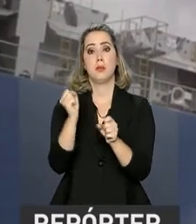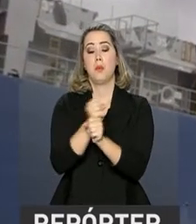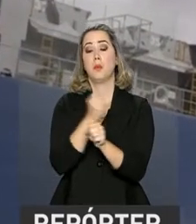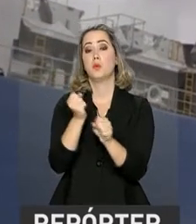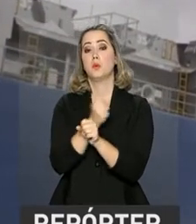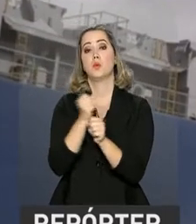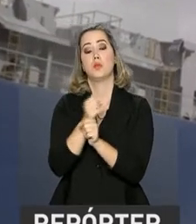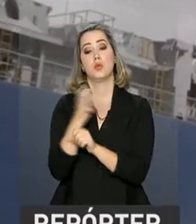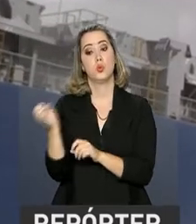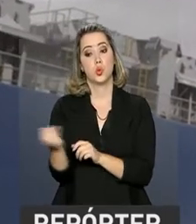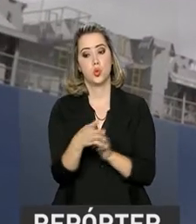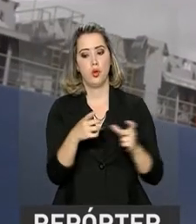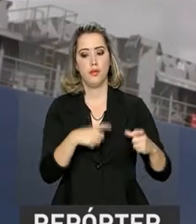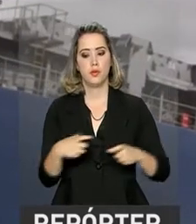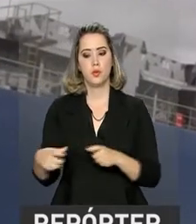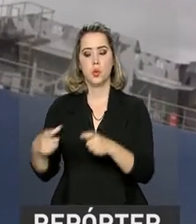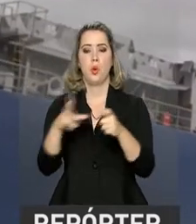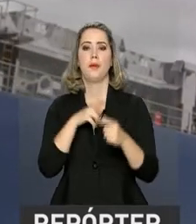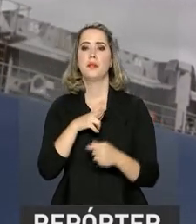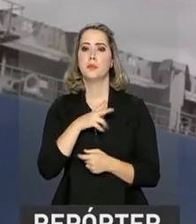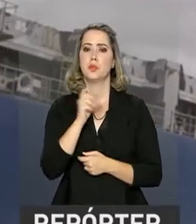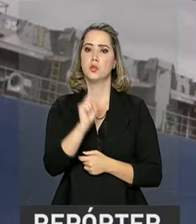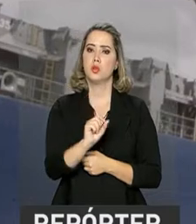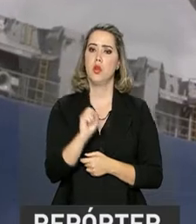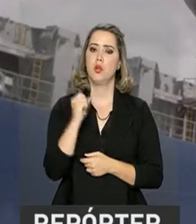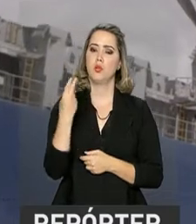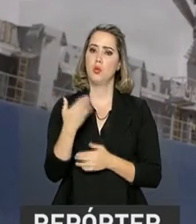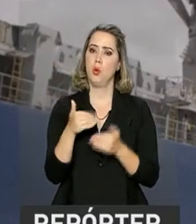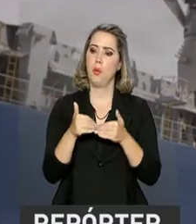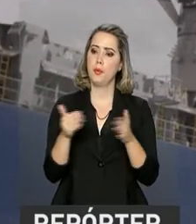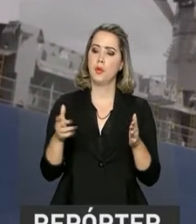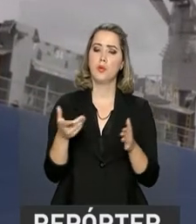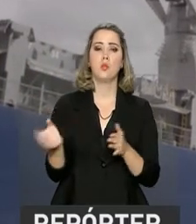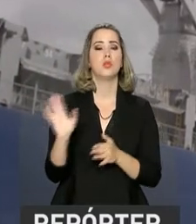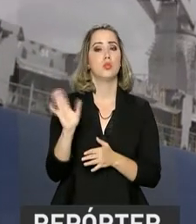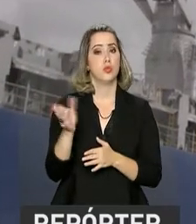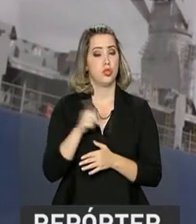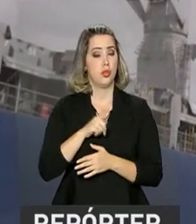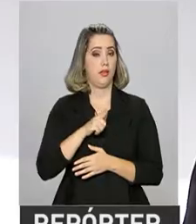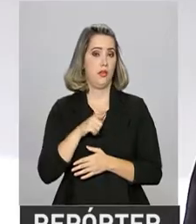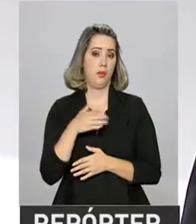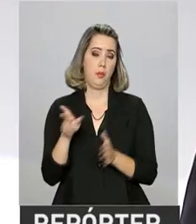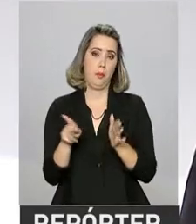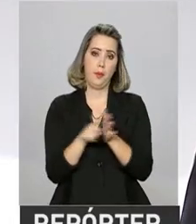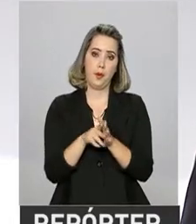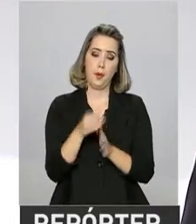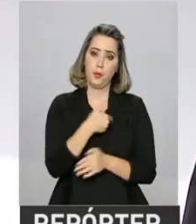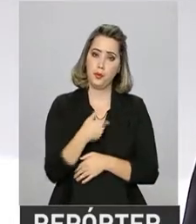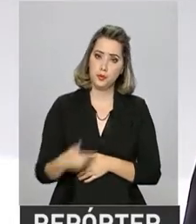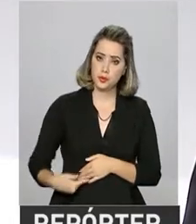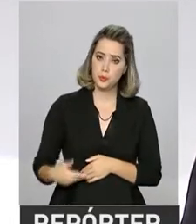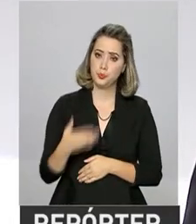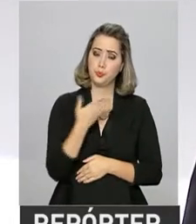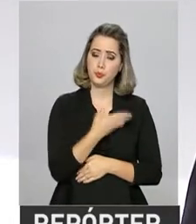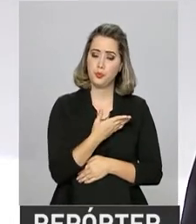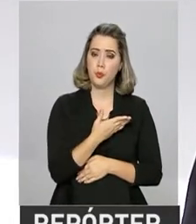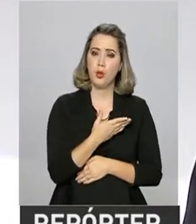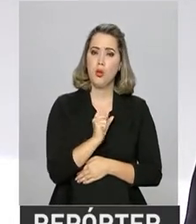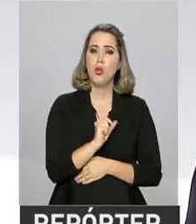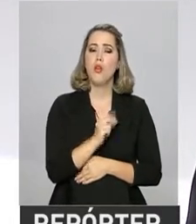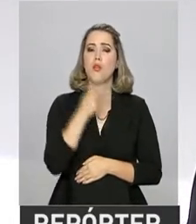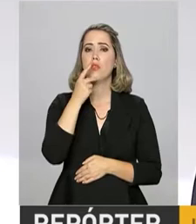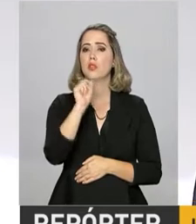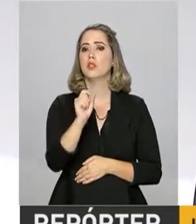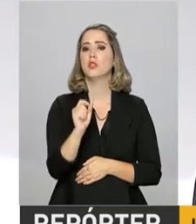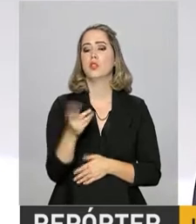de novos terminais privados ou ampliação dos que já existem segundo o governo o decreto a